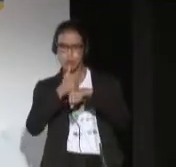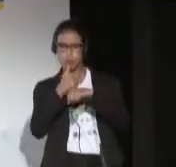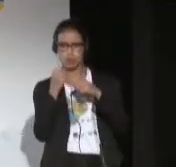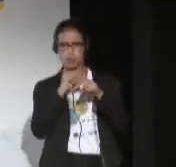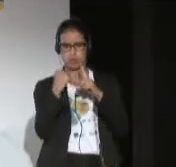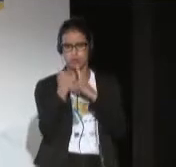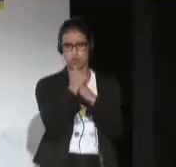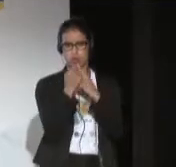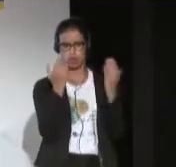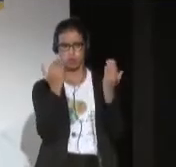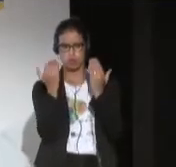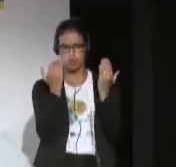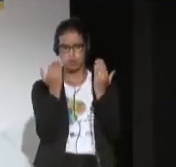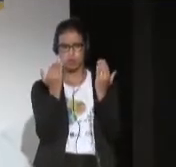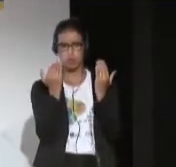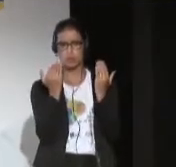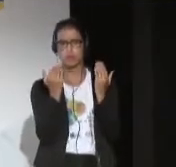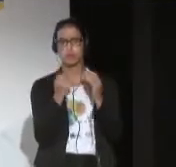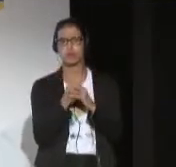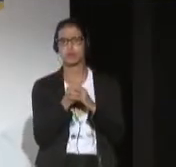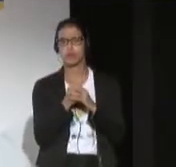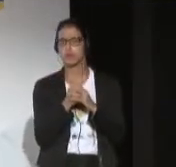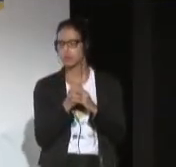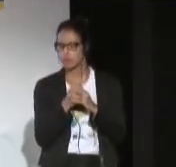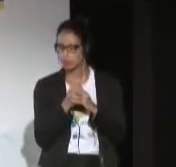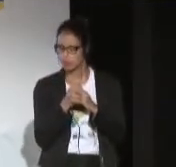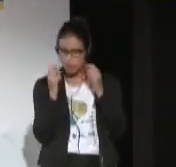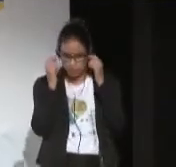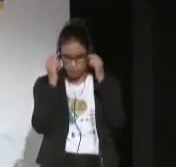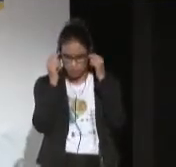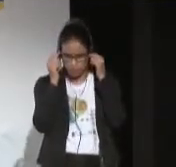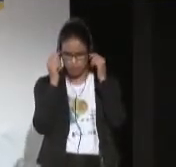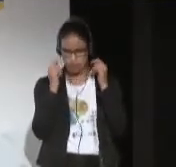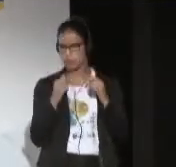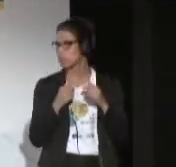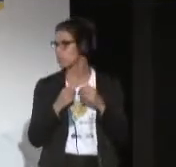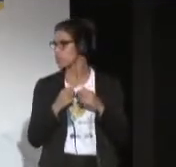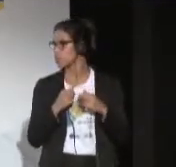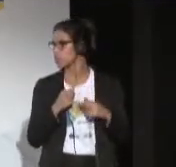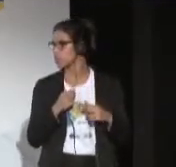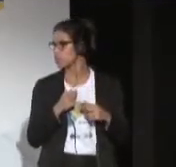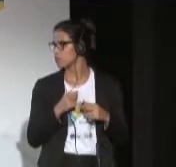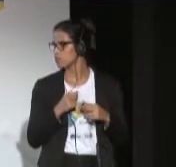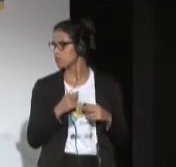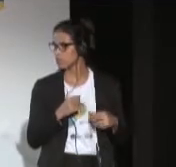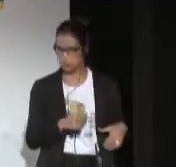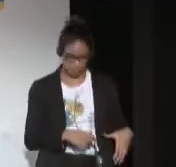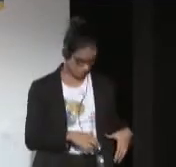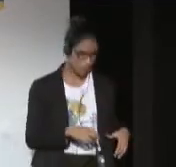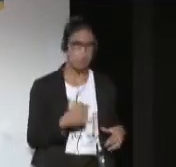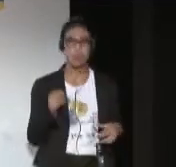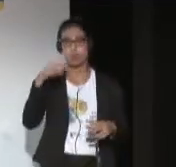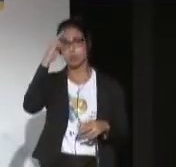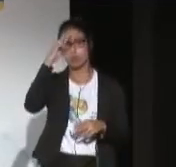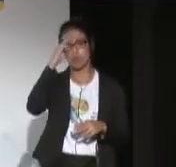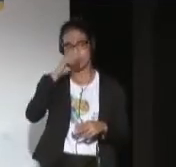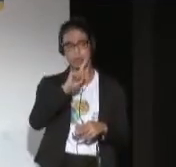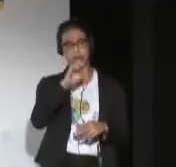a singularidade de cada indivíduo. Isso me lembra Gardner e suas